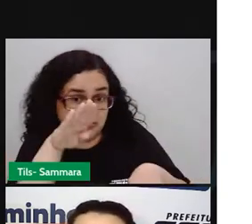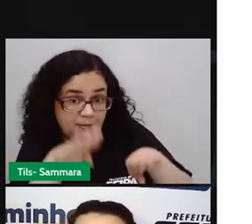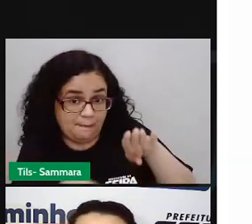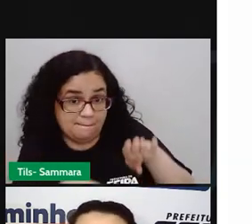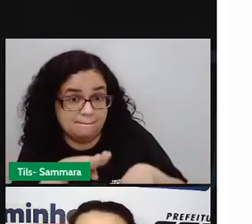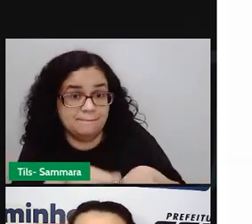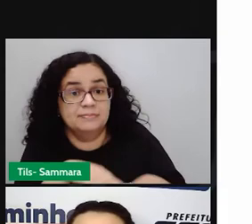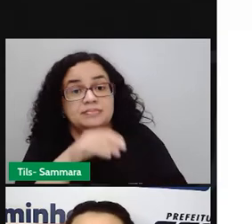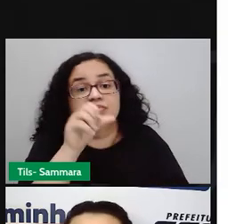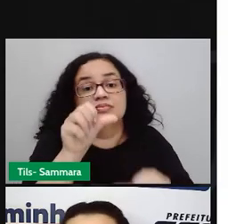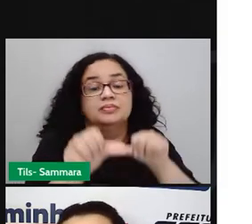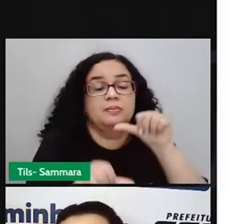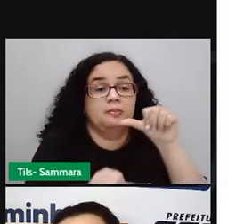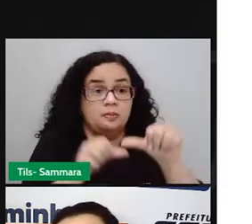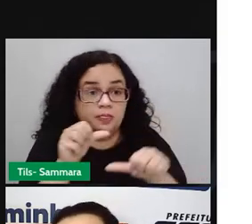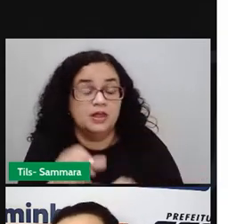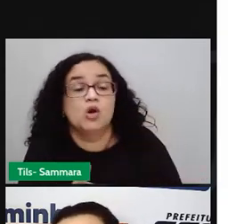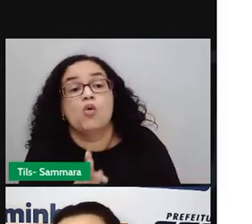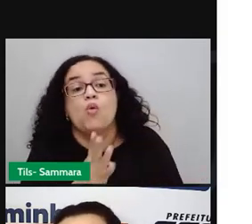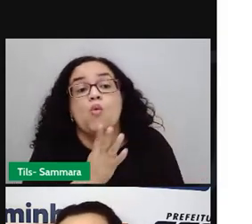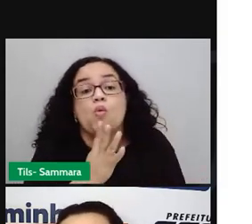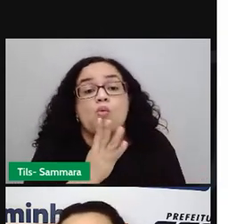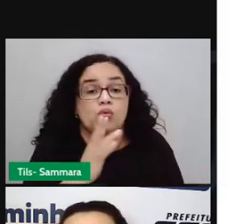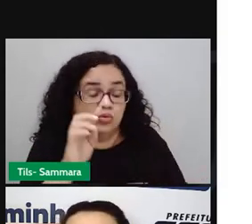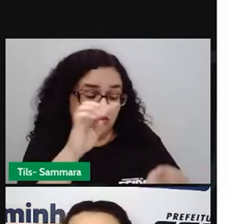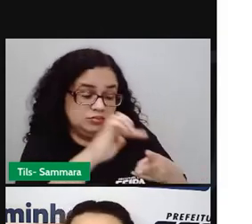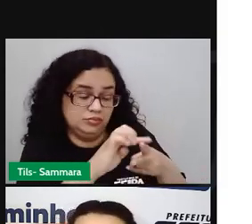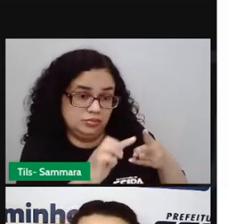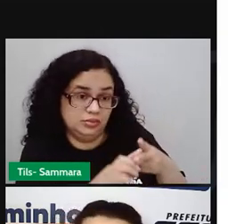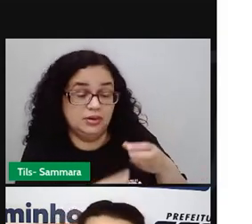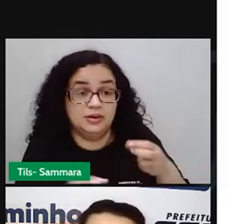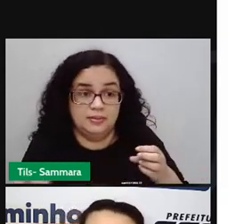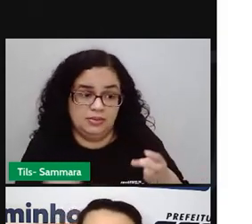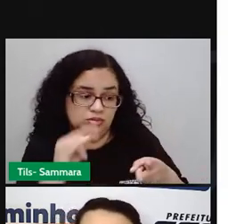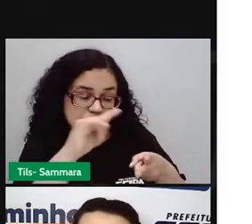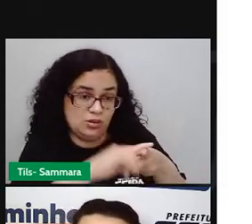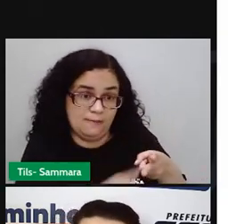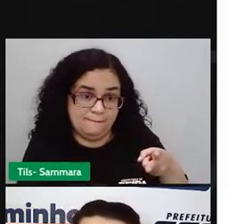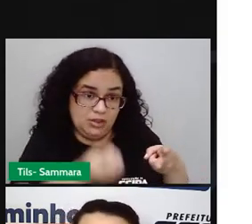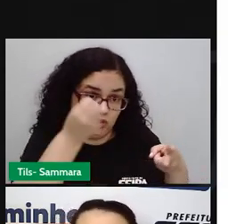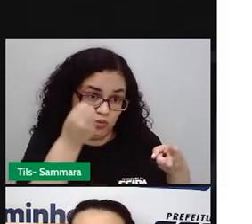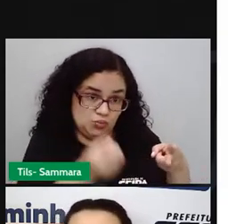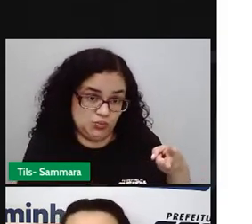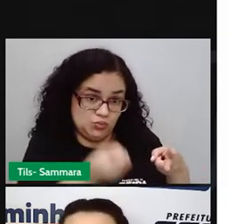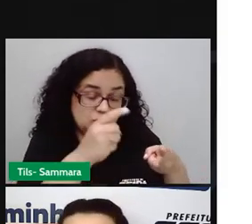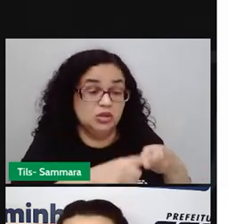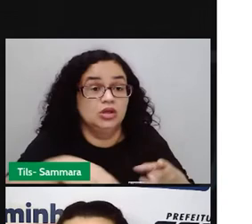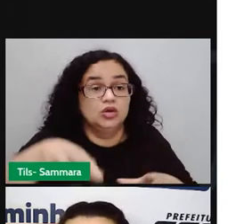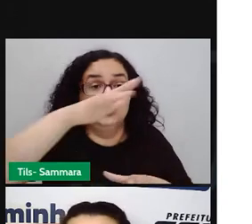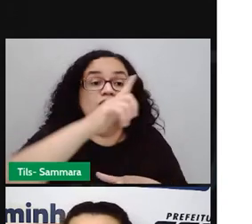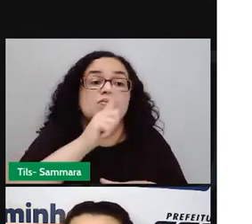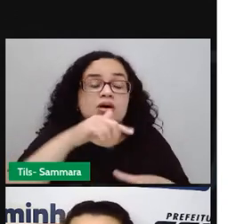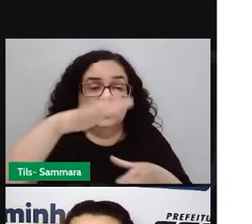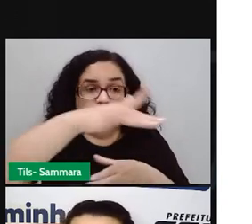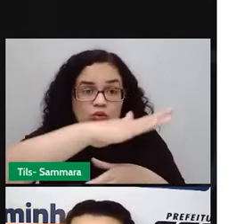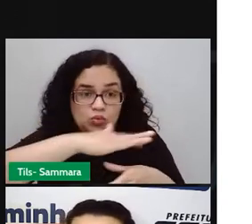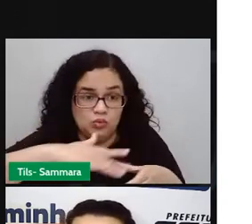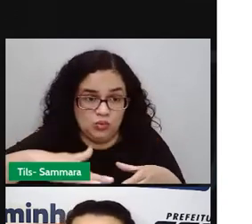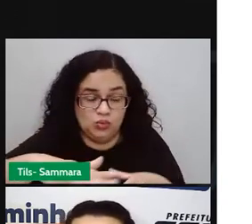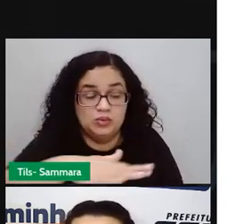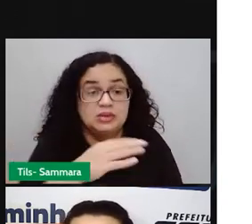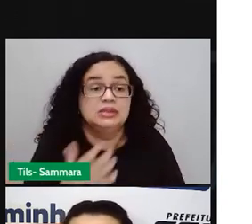determinação depende do conhecimento de duas variáveis muito importantes, o peso e o volume. Então,